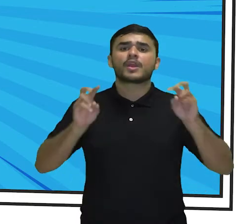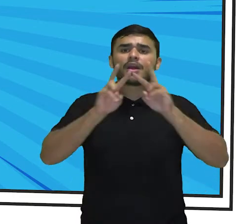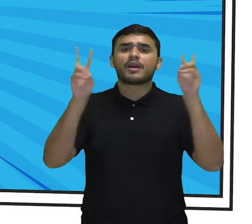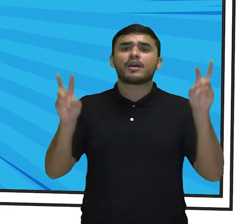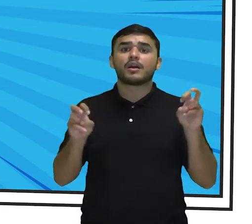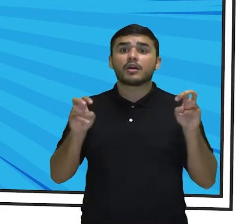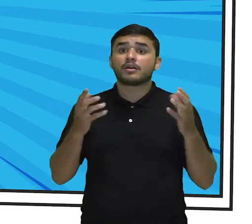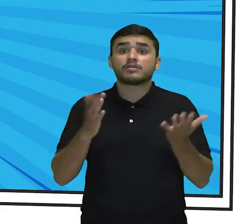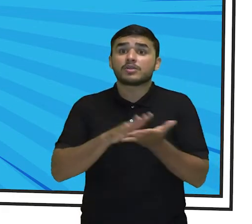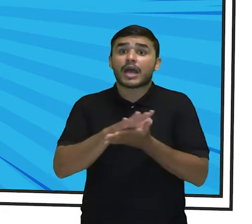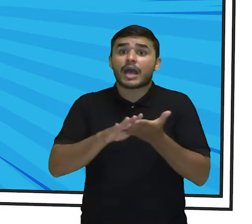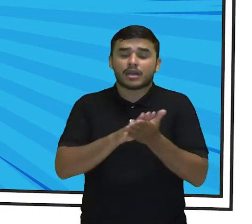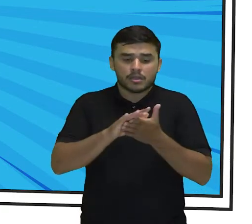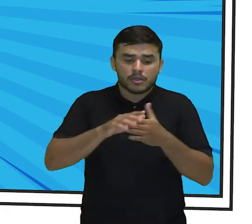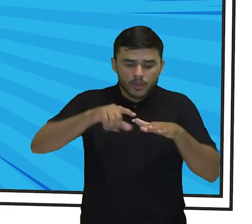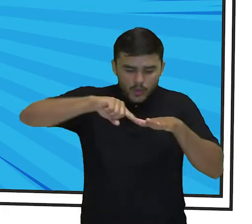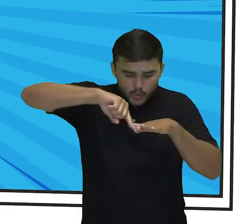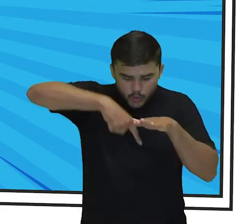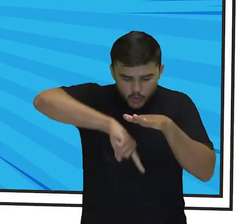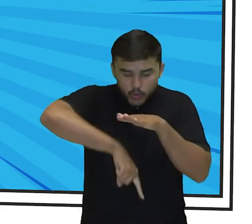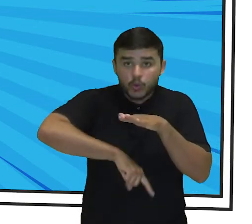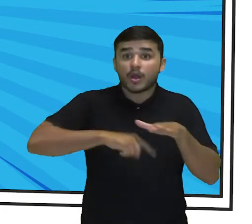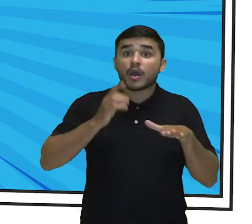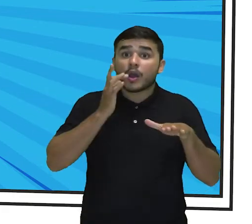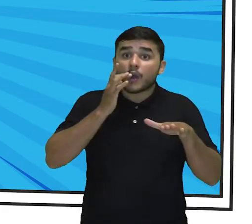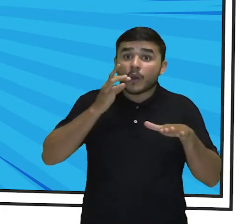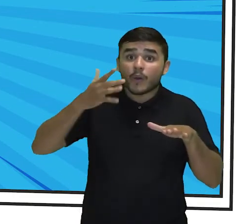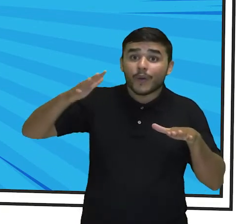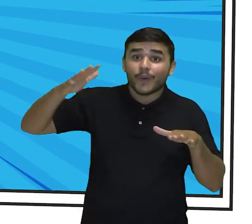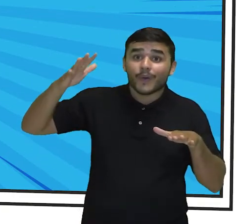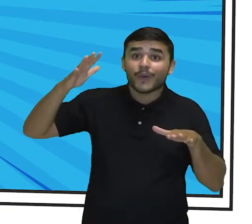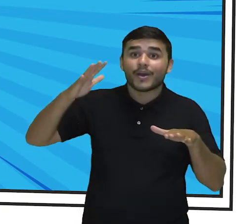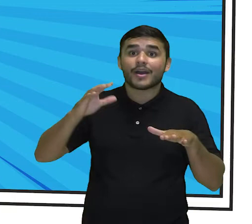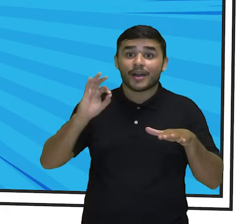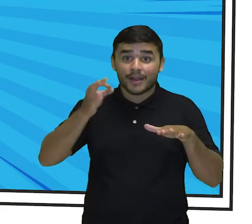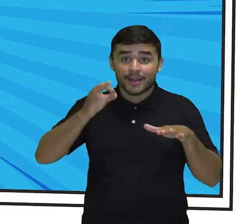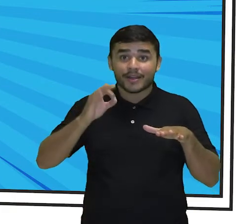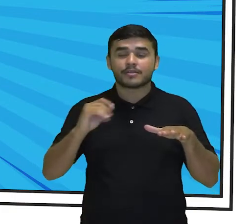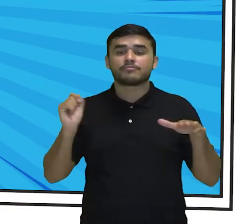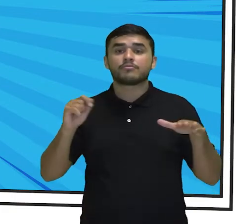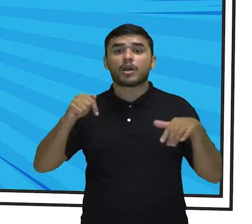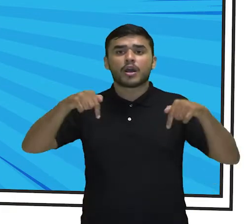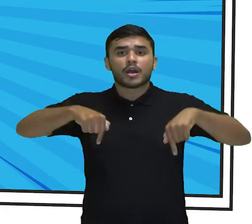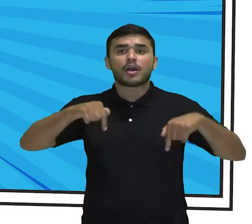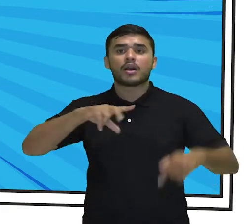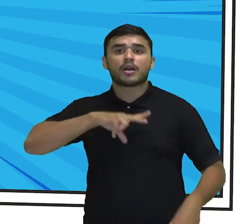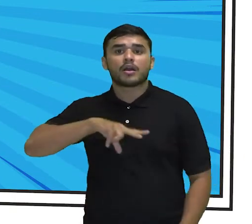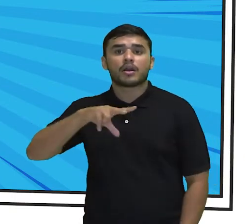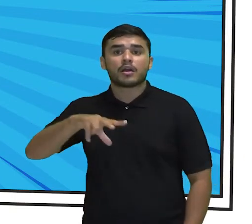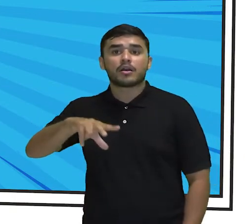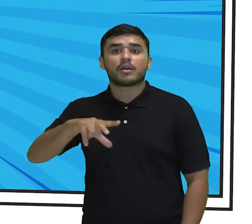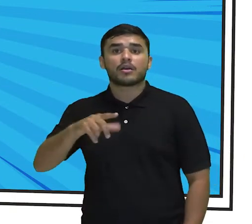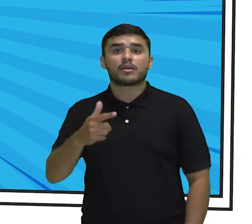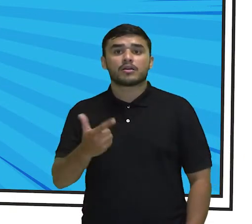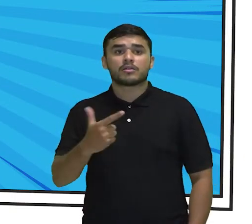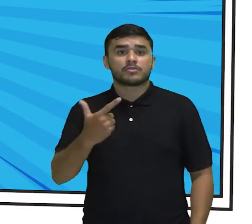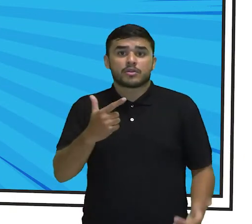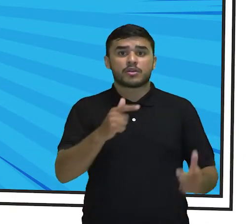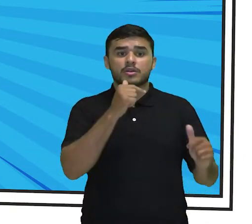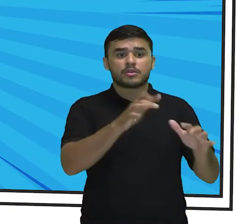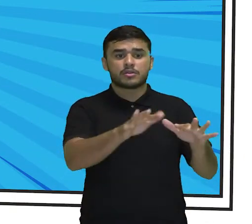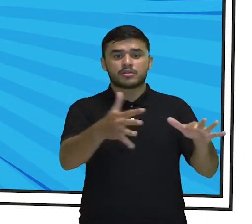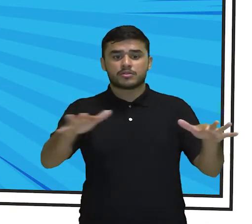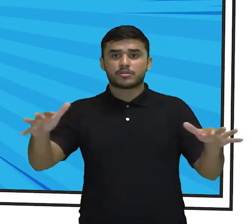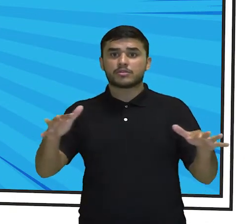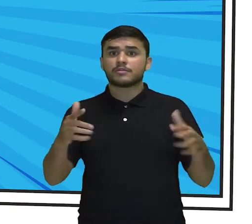achou ouro. O português, quando veio para cá, ele começa a dominar nosso litoral. Não tem ouro no litoral. Porque se a gente tivesse